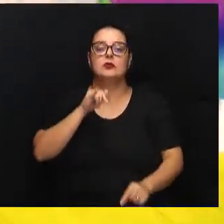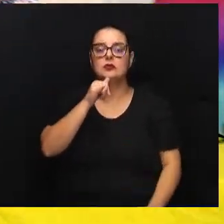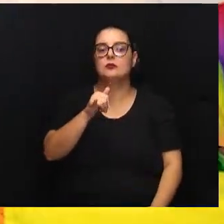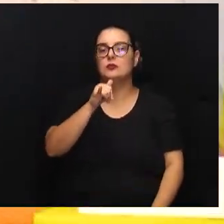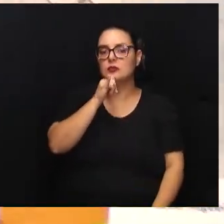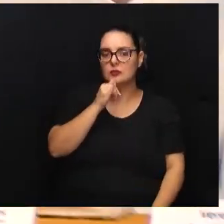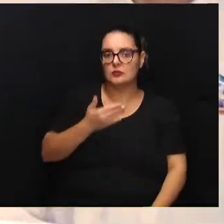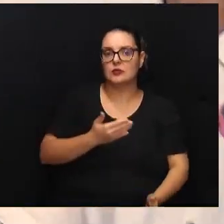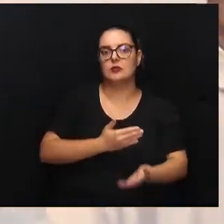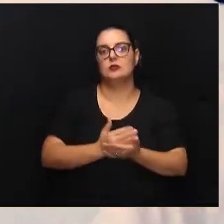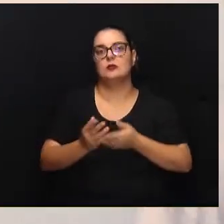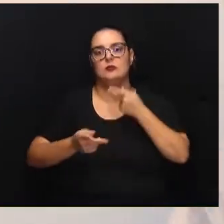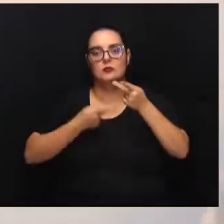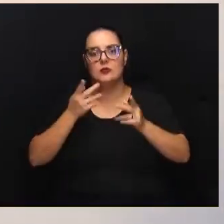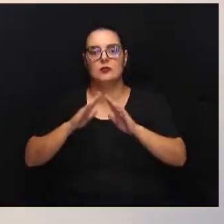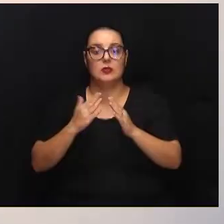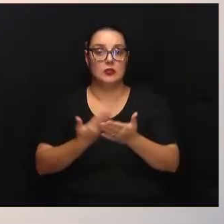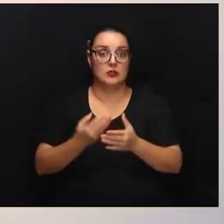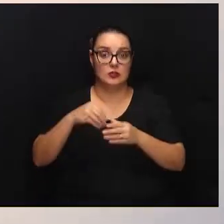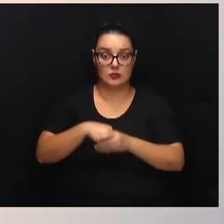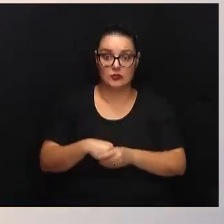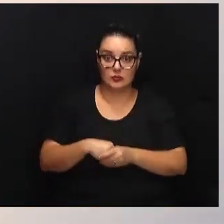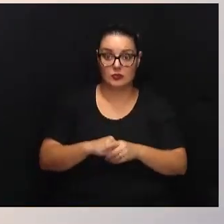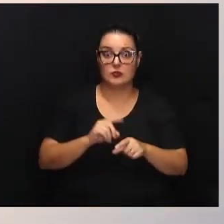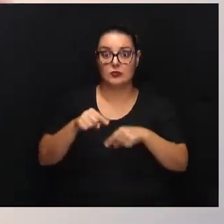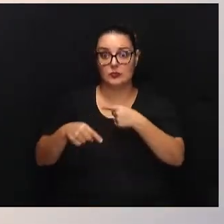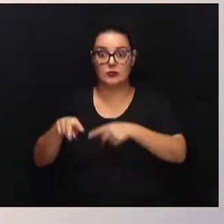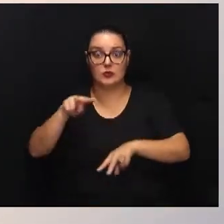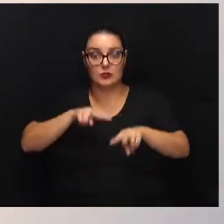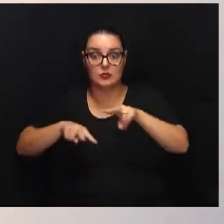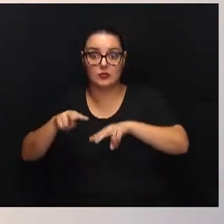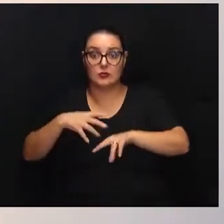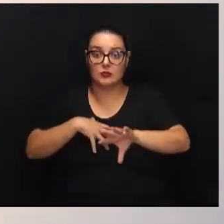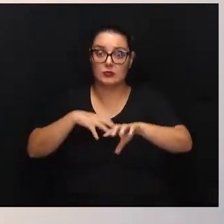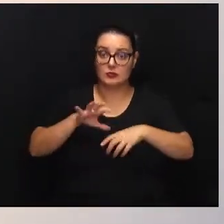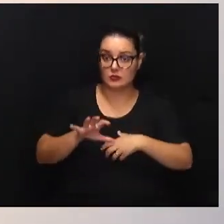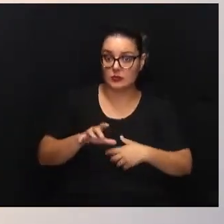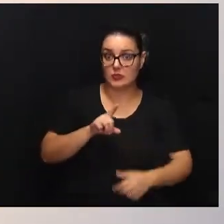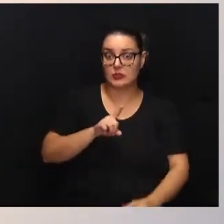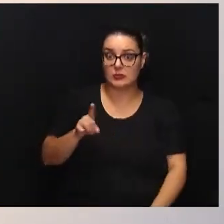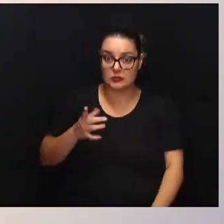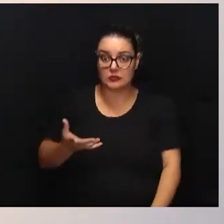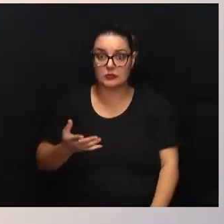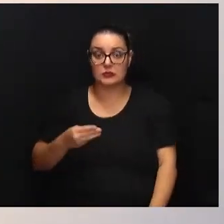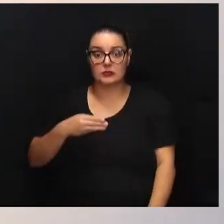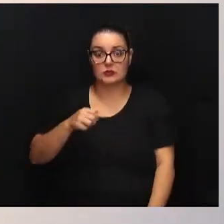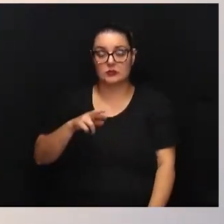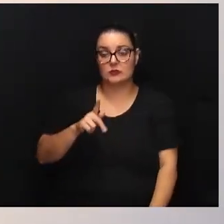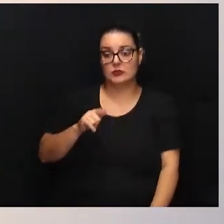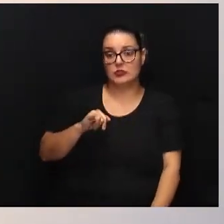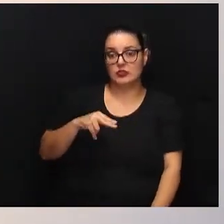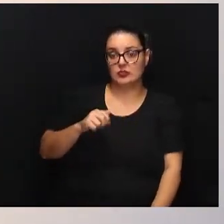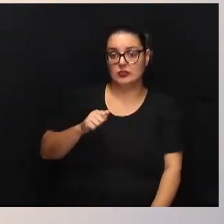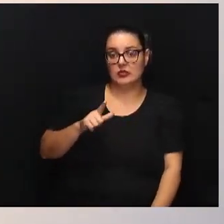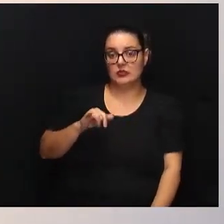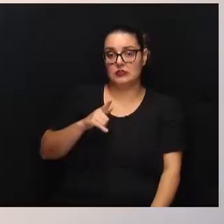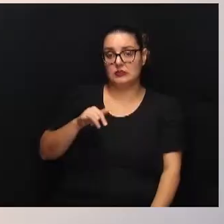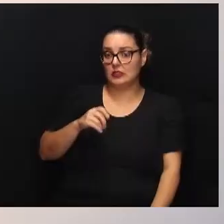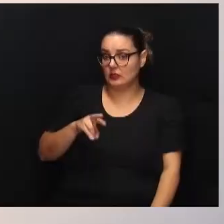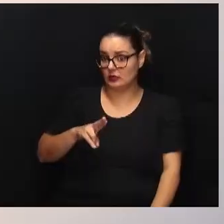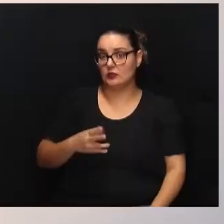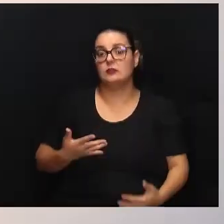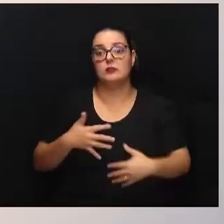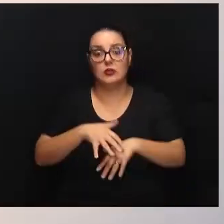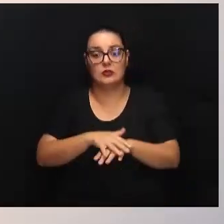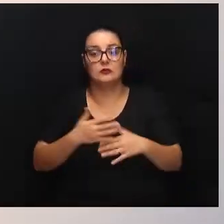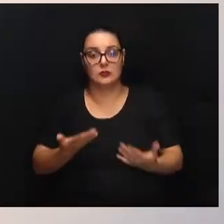com outro olhar, né? Não com um olhar marginalizador, mas com um olhar inclusivo. Então, eu acho que esse projeto